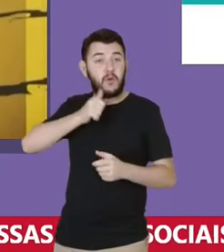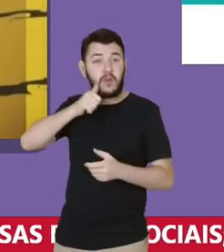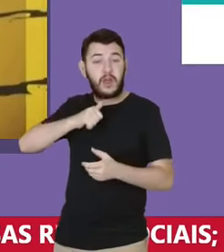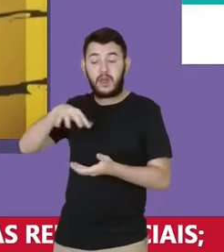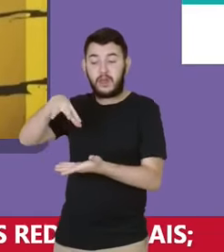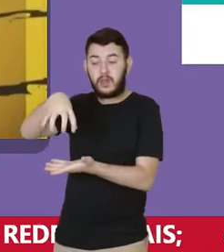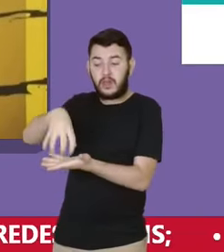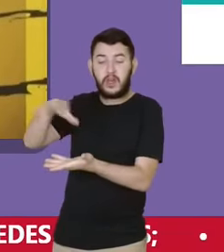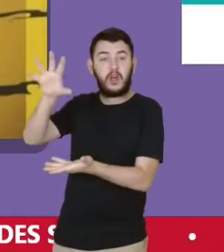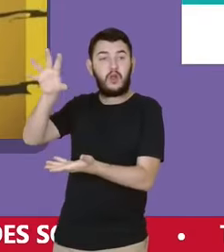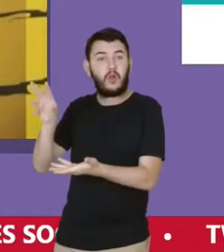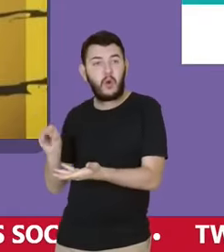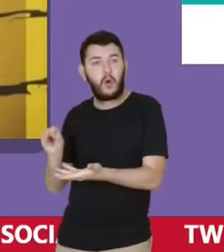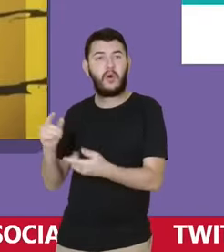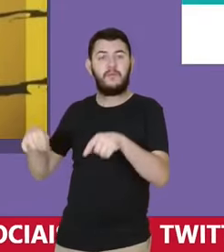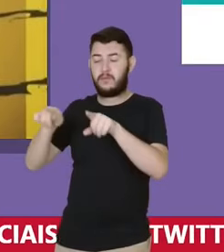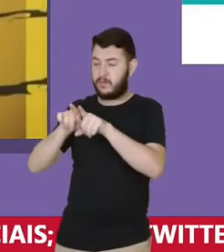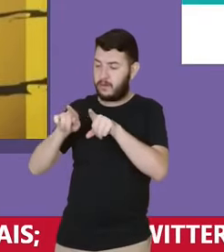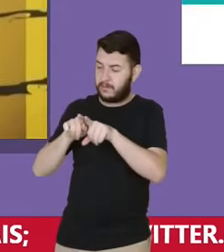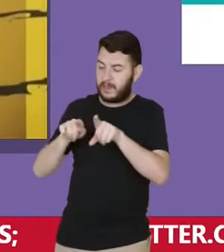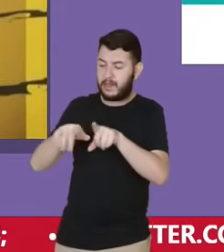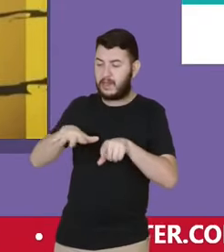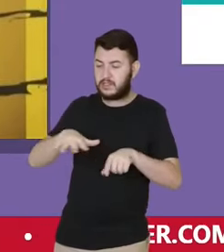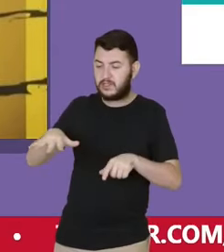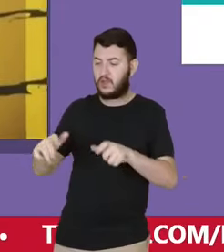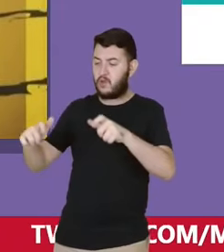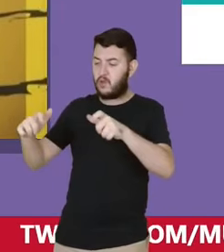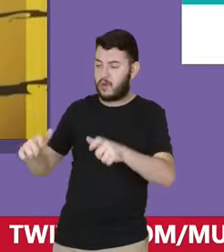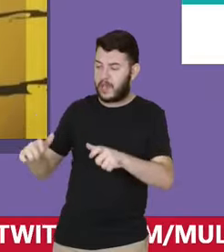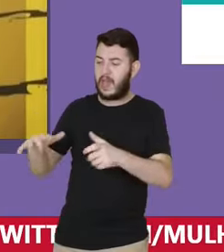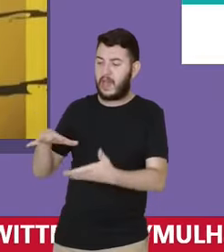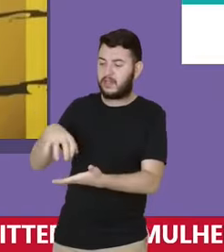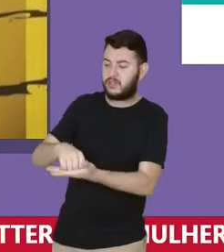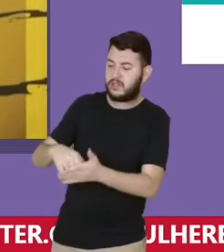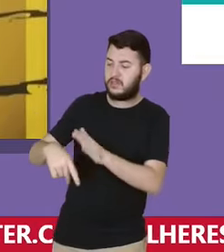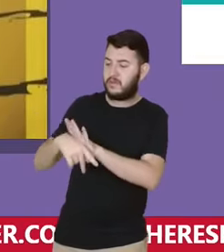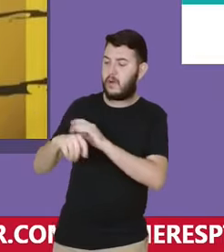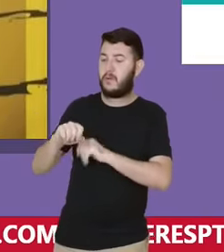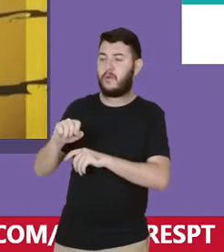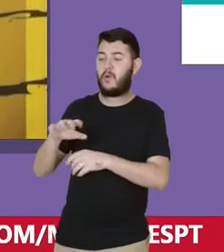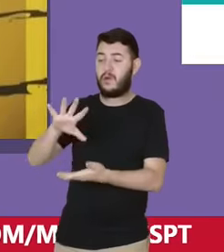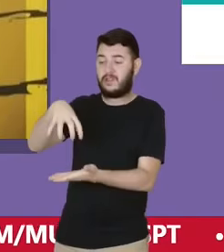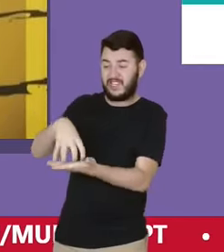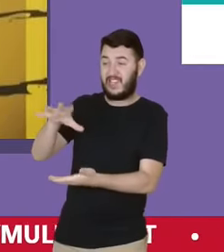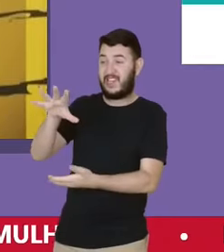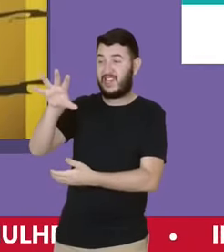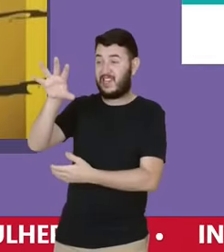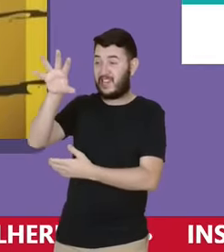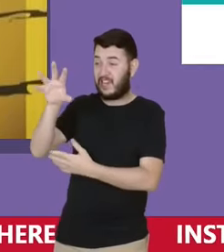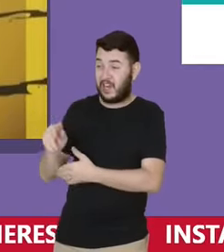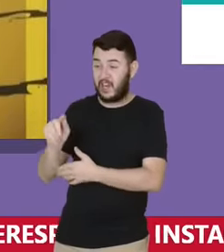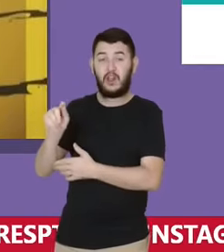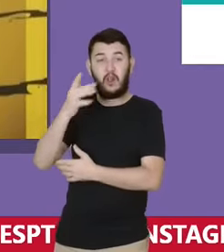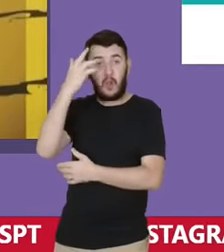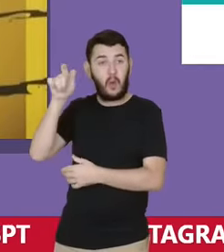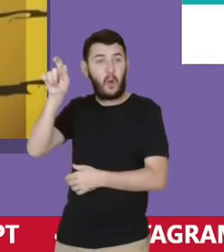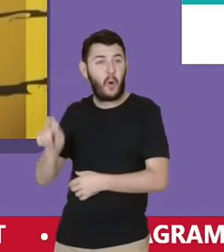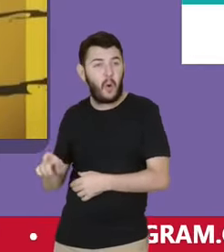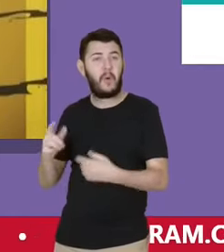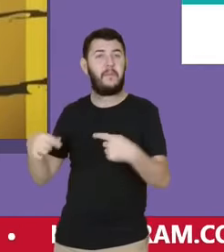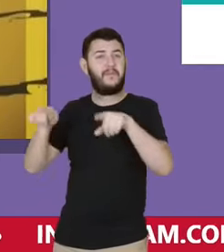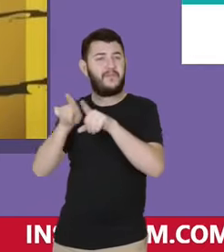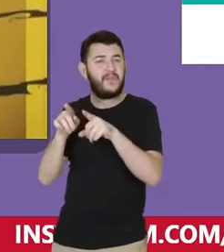titulação, né, das terras dos quilombos também, que acabou tá parado. E